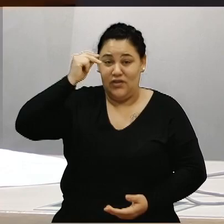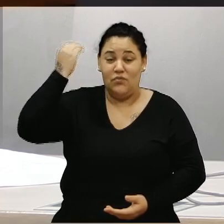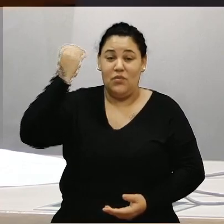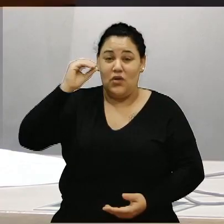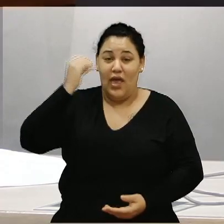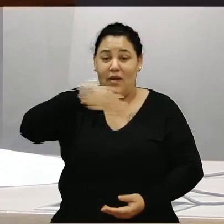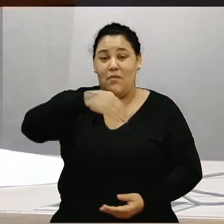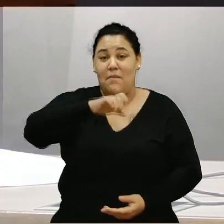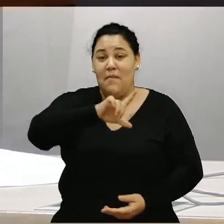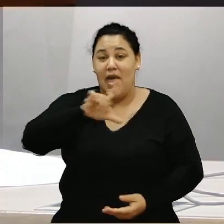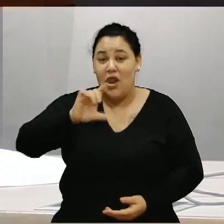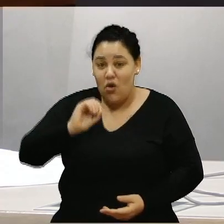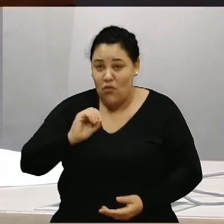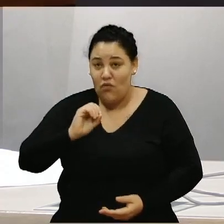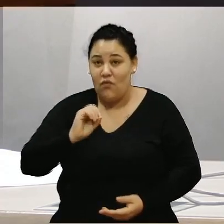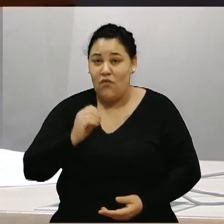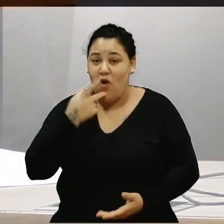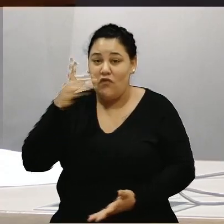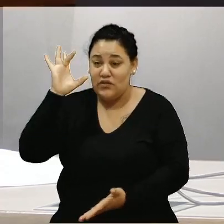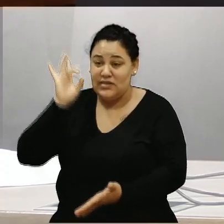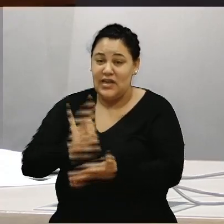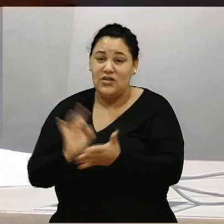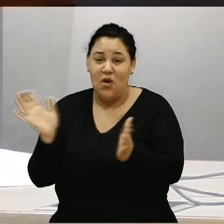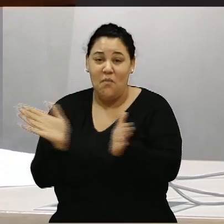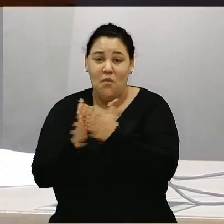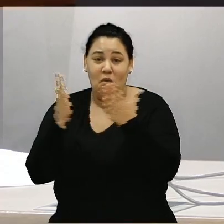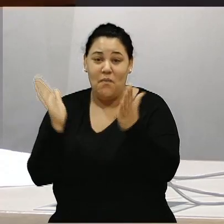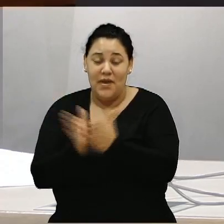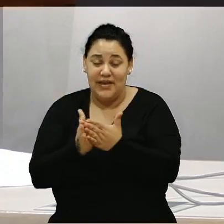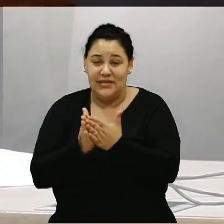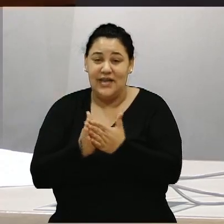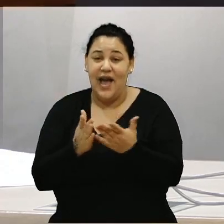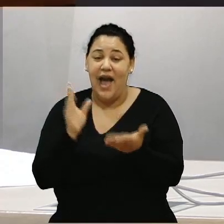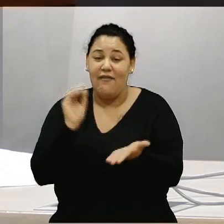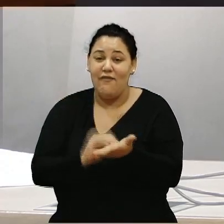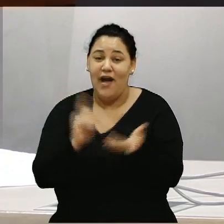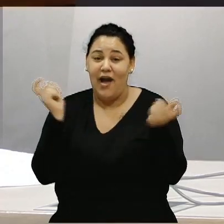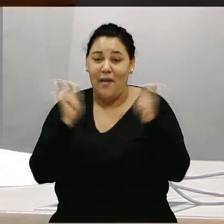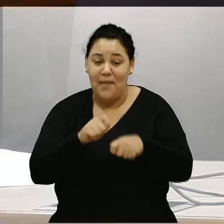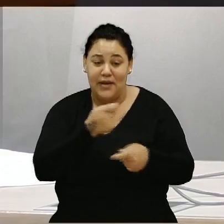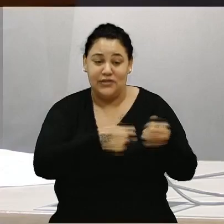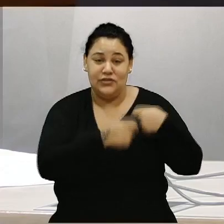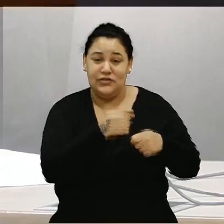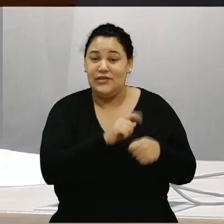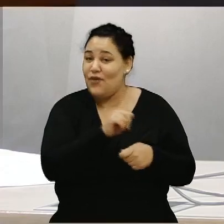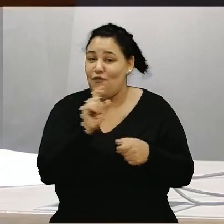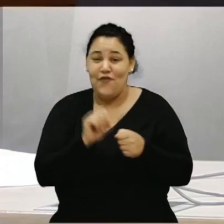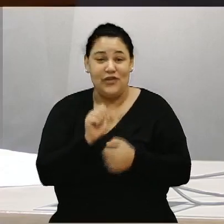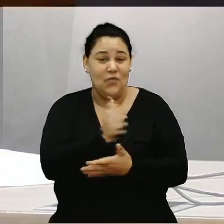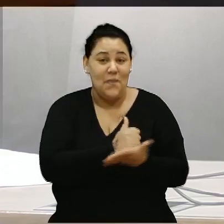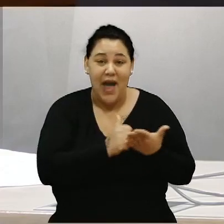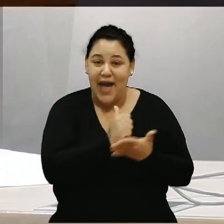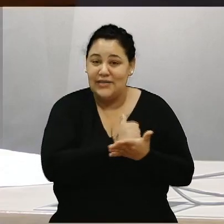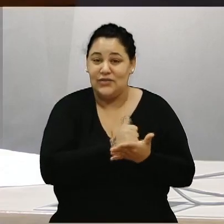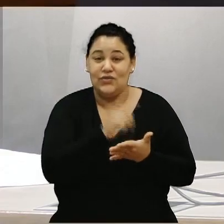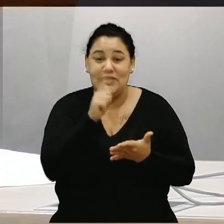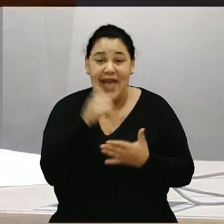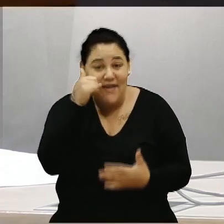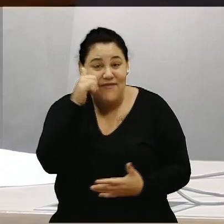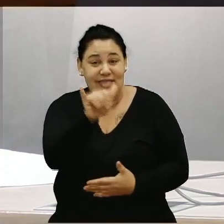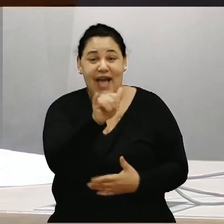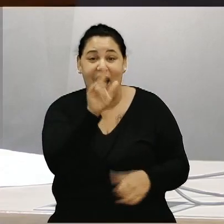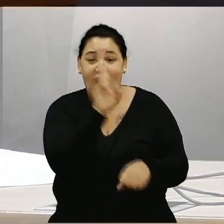decretou a falência, a incompetência da administração, quando não fez o básico, que é a prevenção